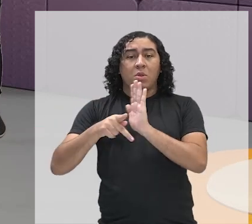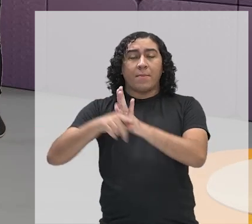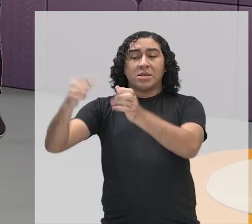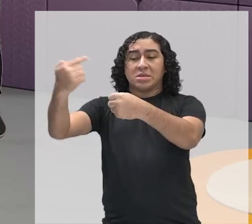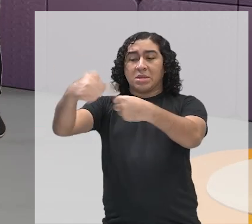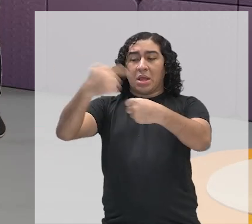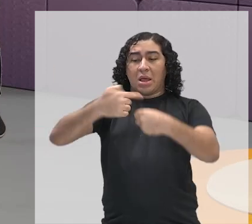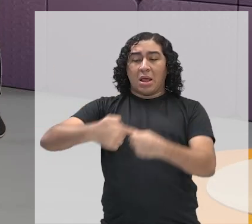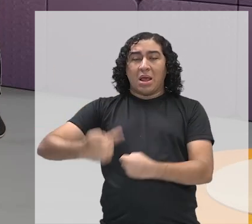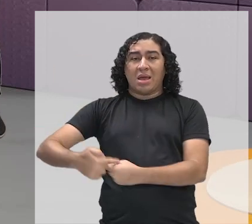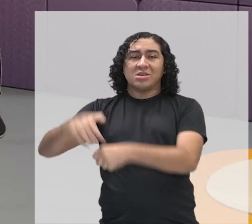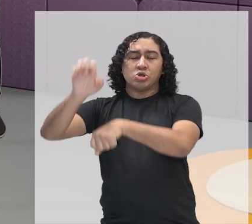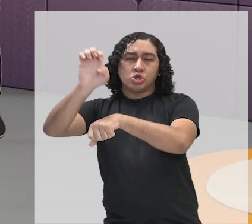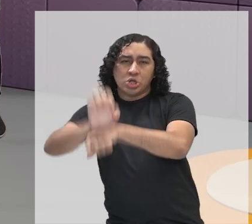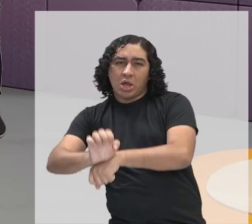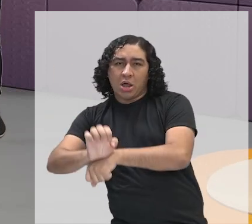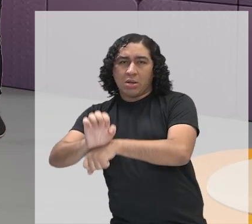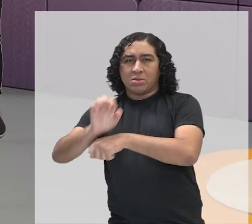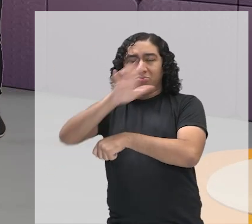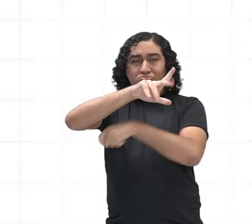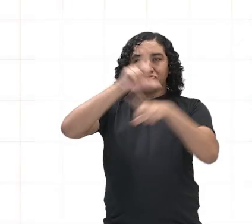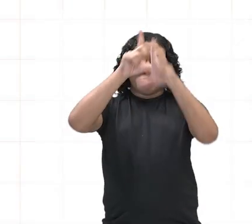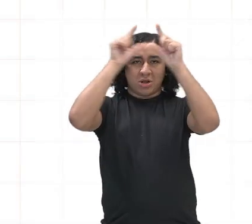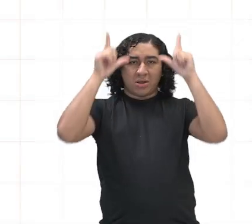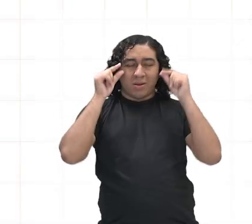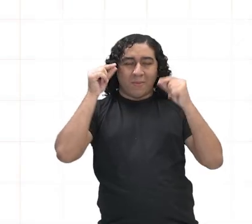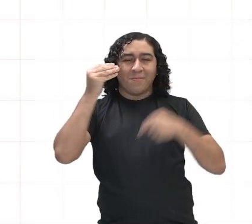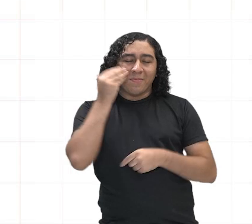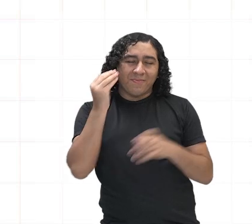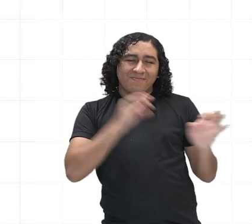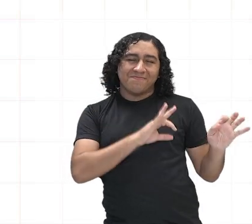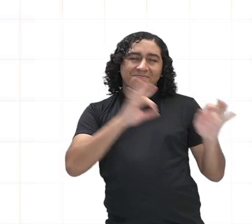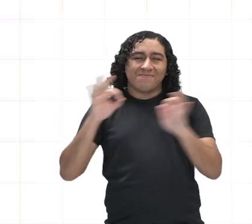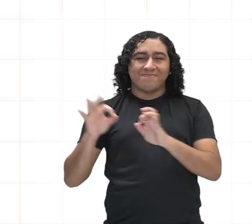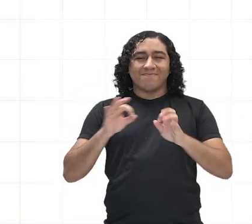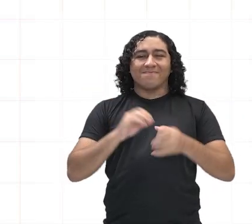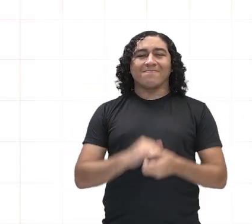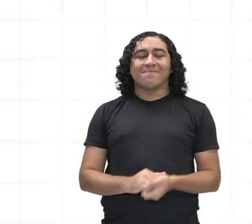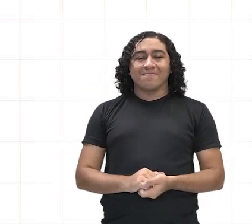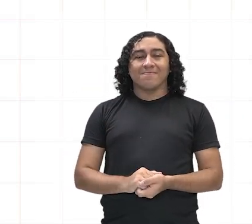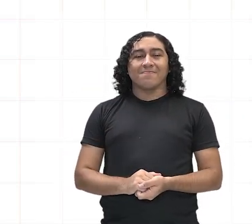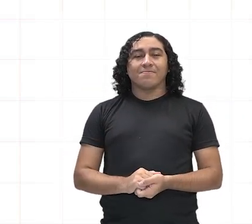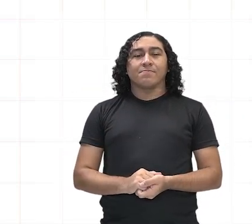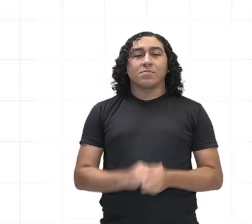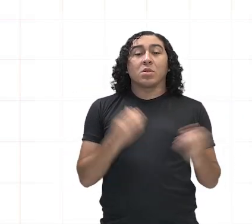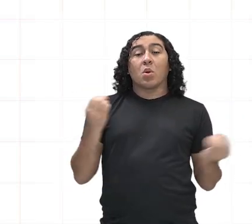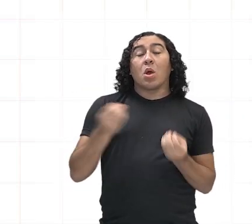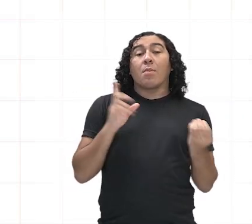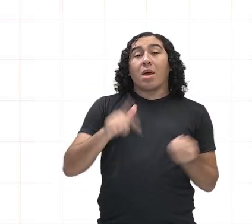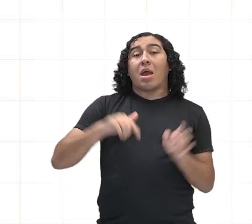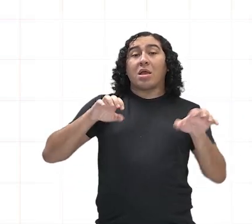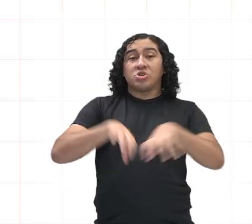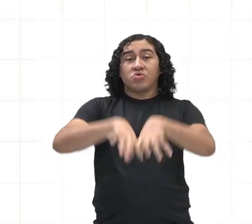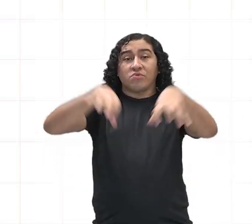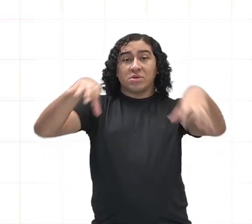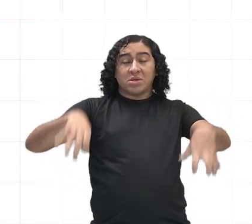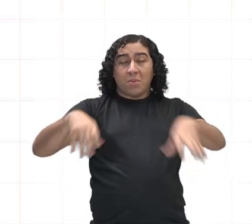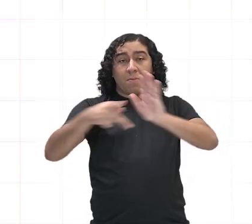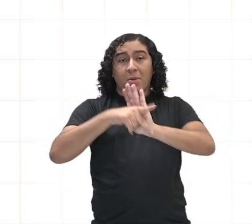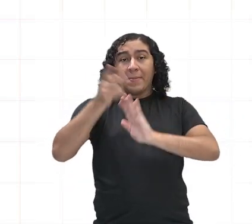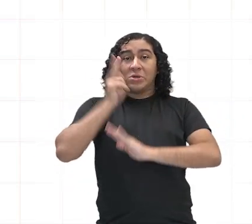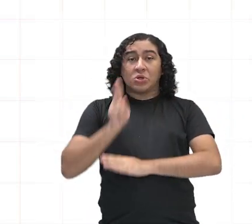cidades, estados gregas, tá? Acompanha ali comigo, então, vamos falar um pouco sobre essa divisão da história da